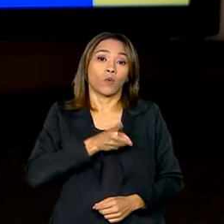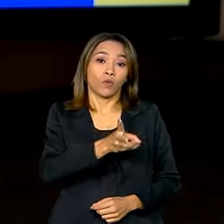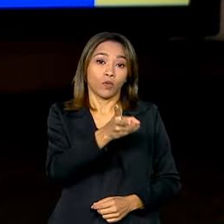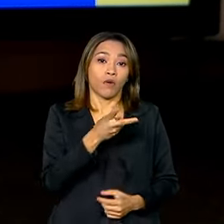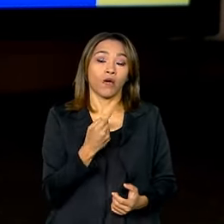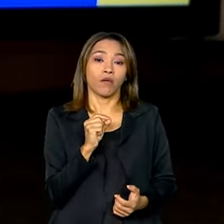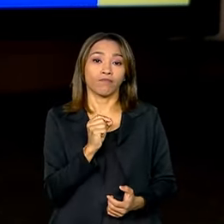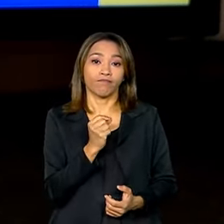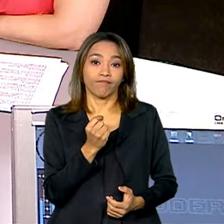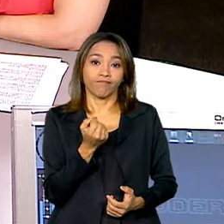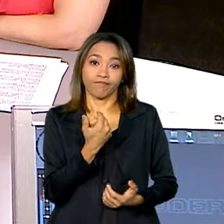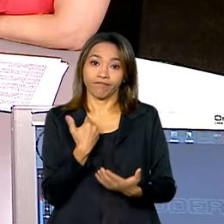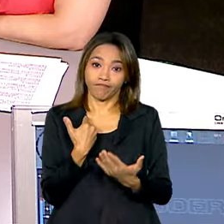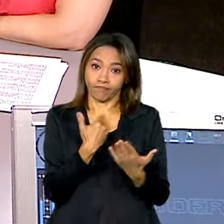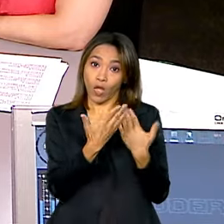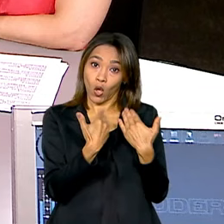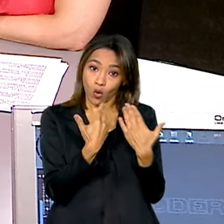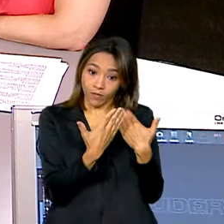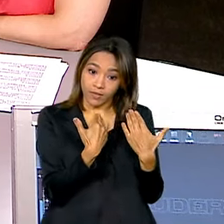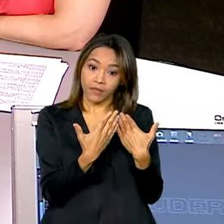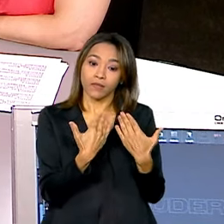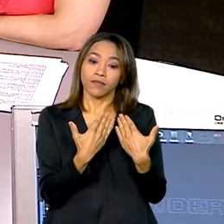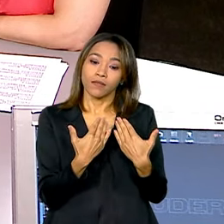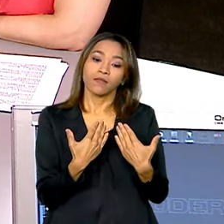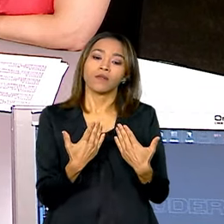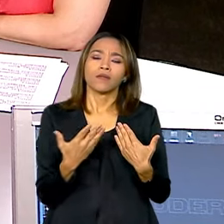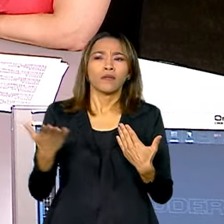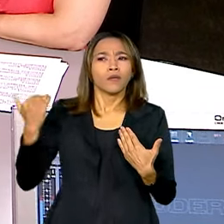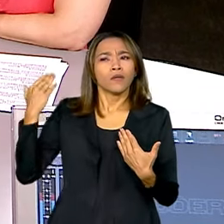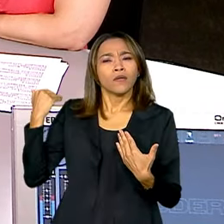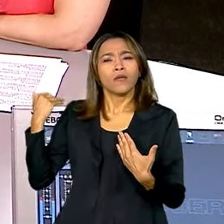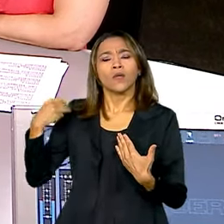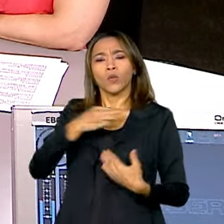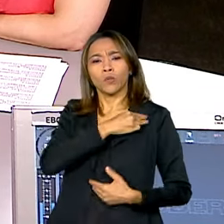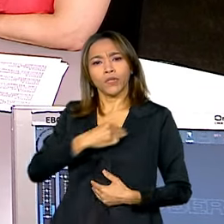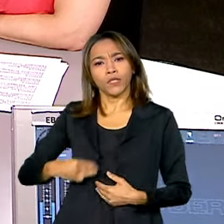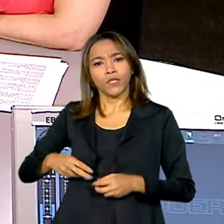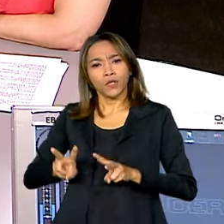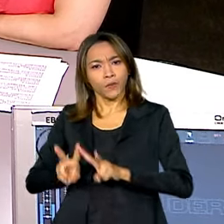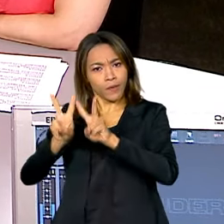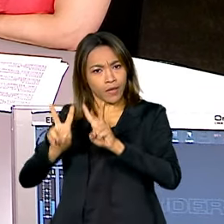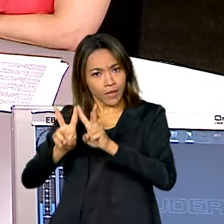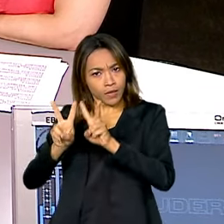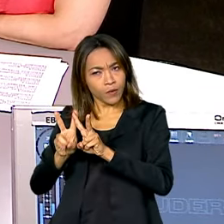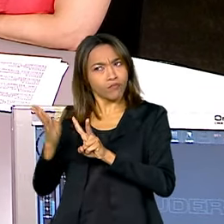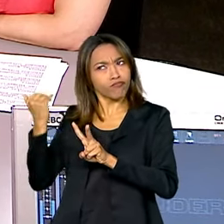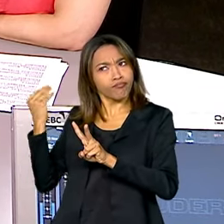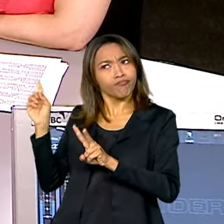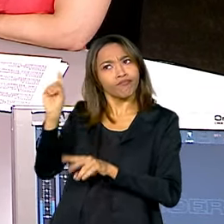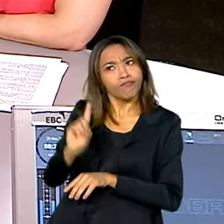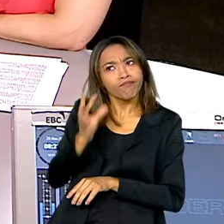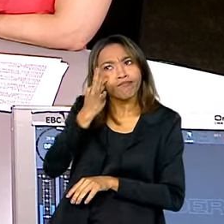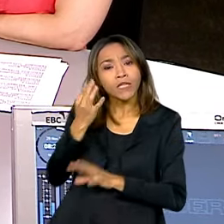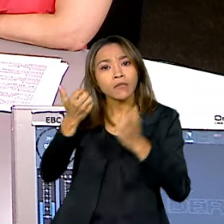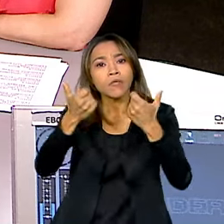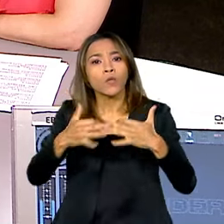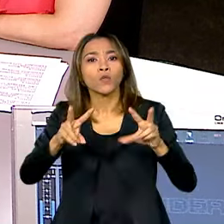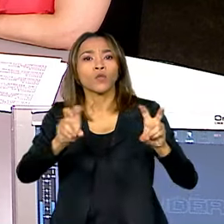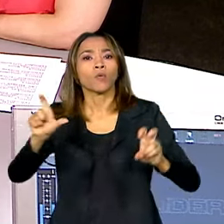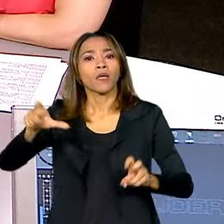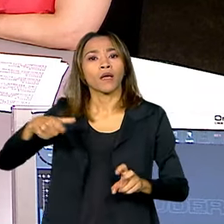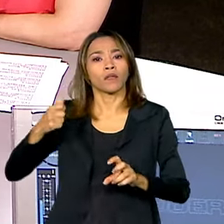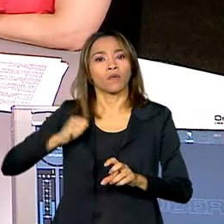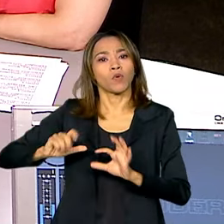senhor. O ministro Wellington, quando esteve aqui, ele falou sobre o Bolsa Família, né? E algumas perguntas chegaram à